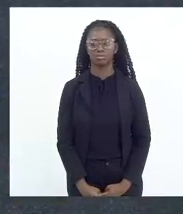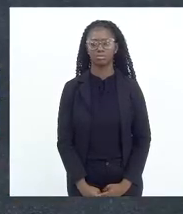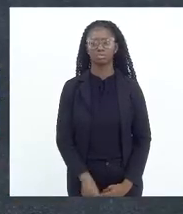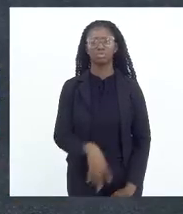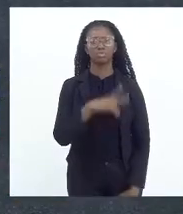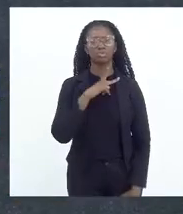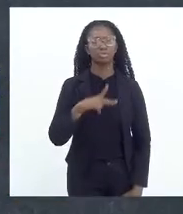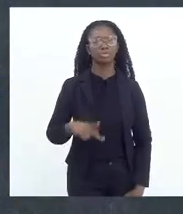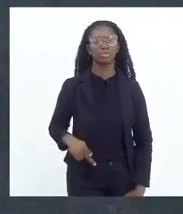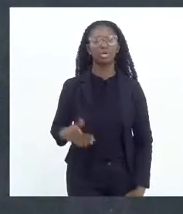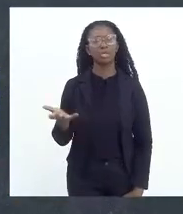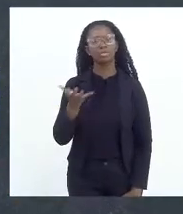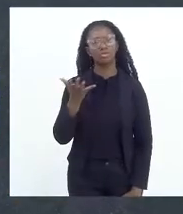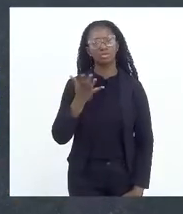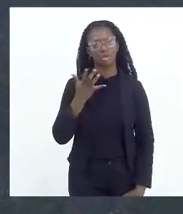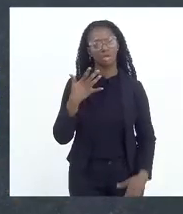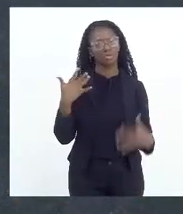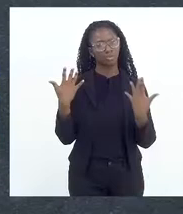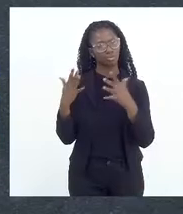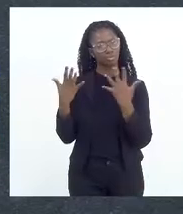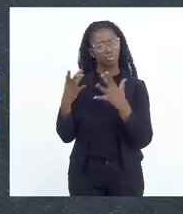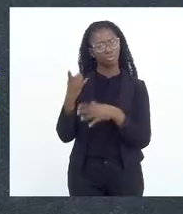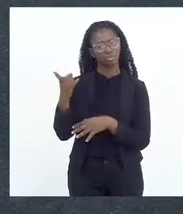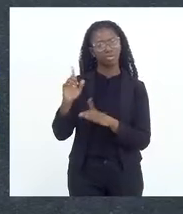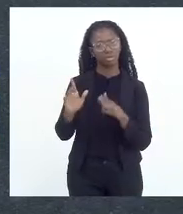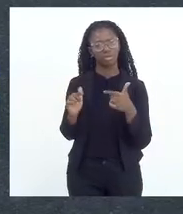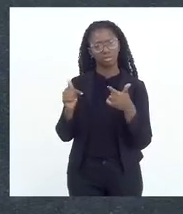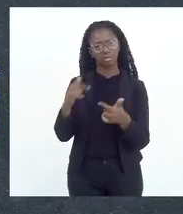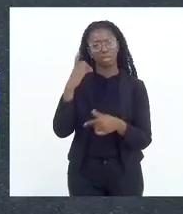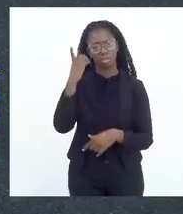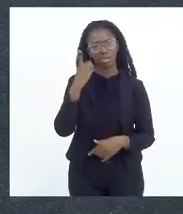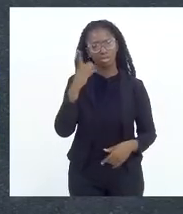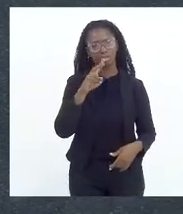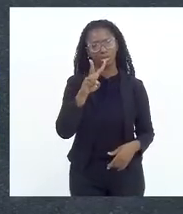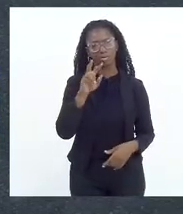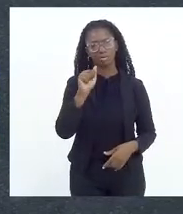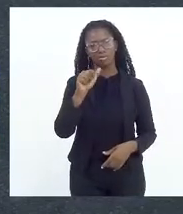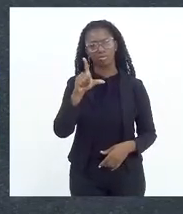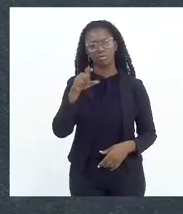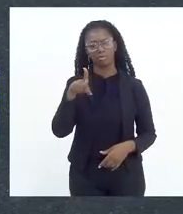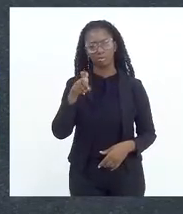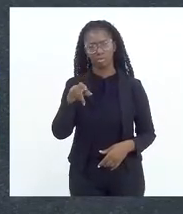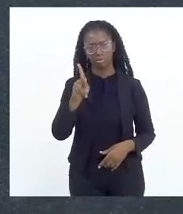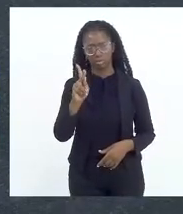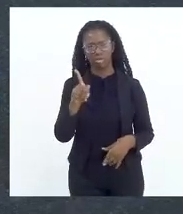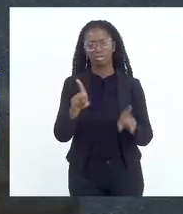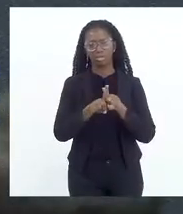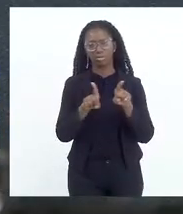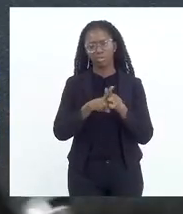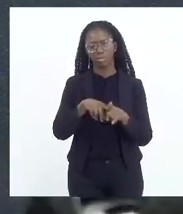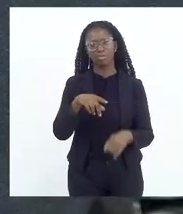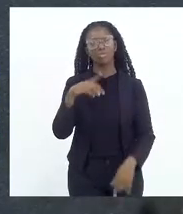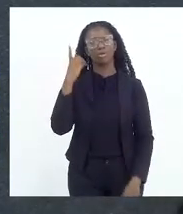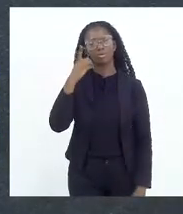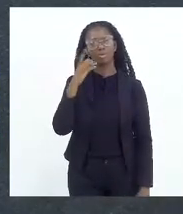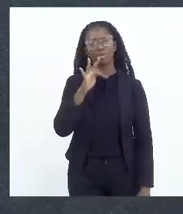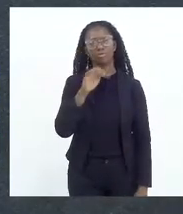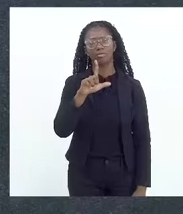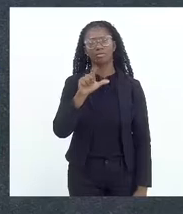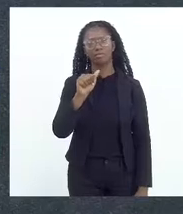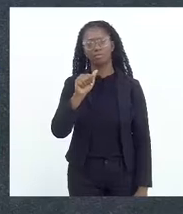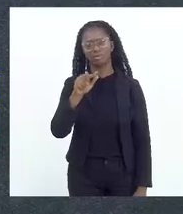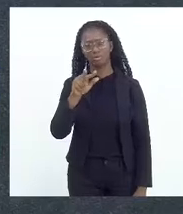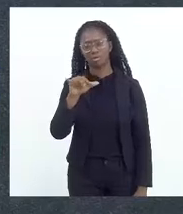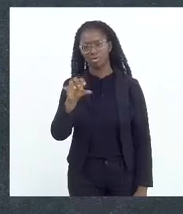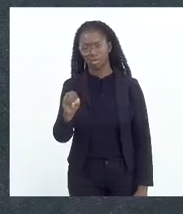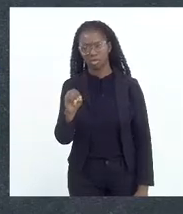Presidente, eu quero aqui elogiar a iniciativa do deputado Valdec e agora também do deputado Flávio Serafini, pela